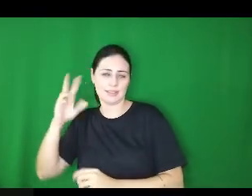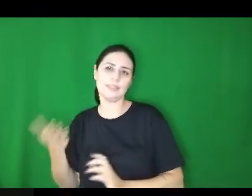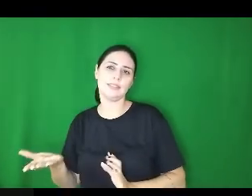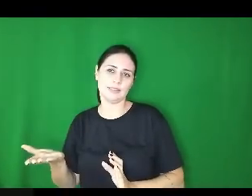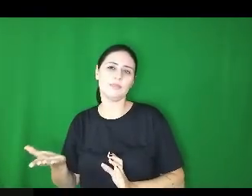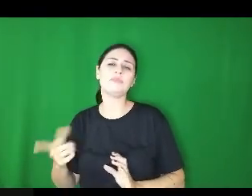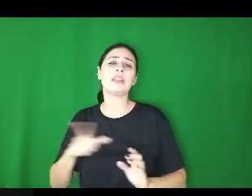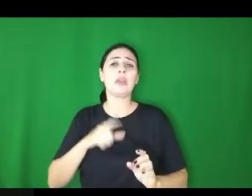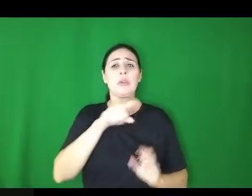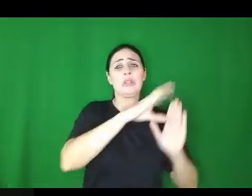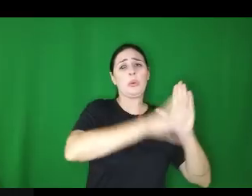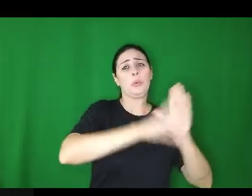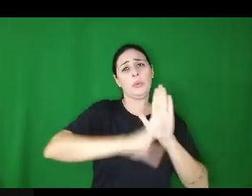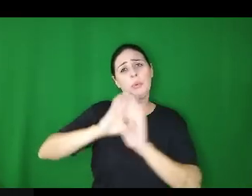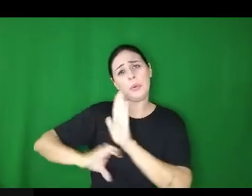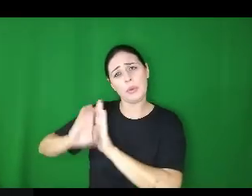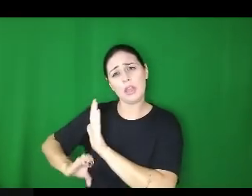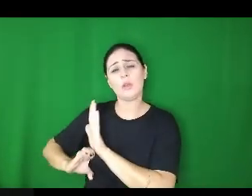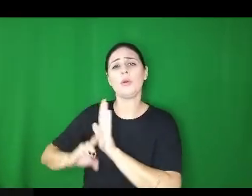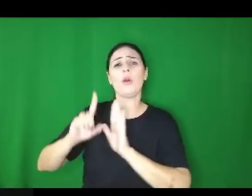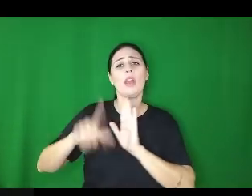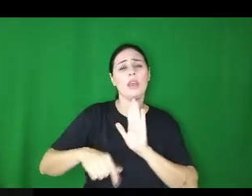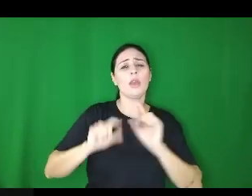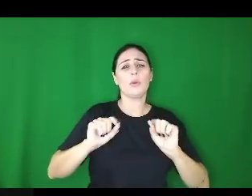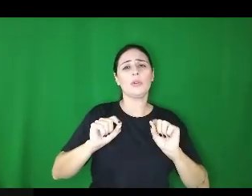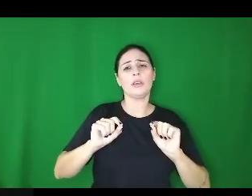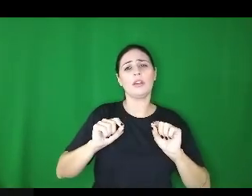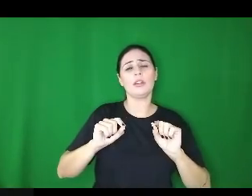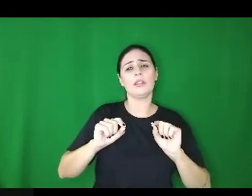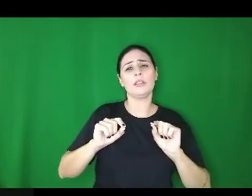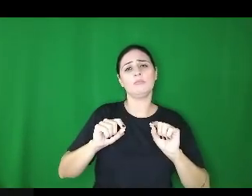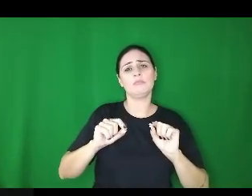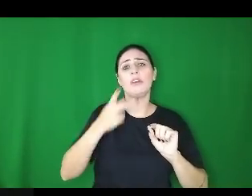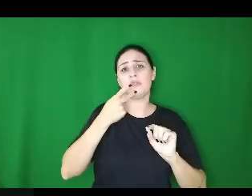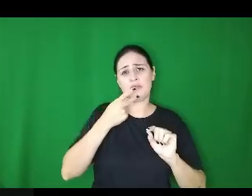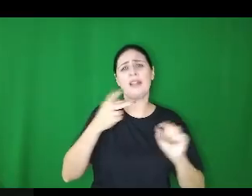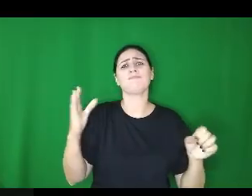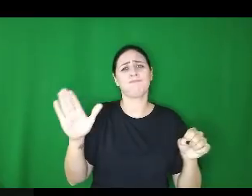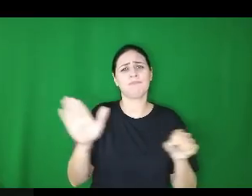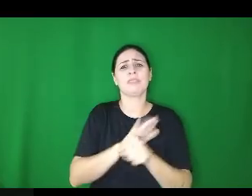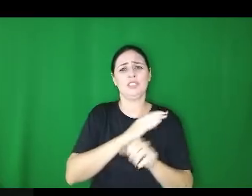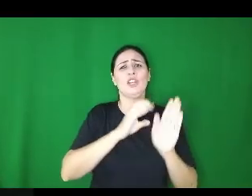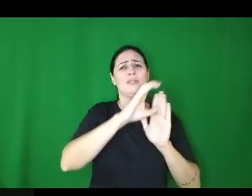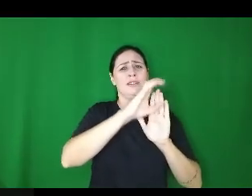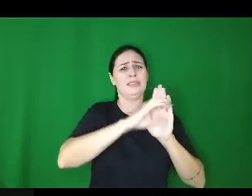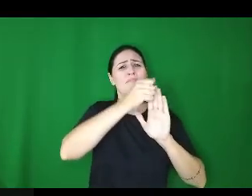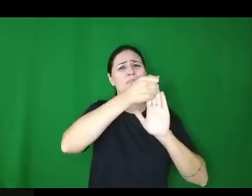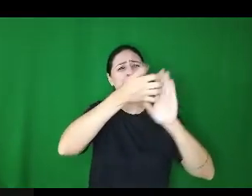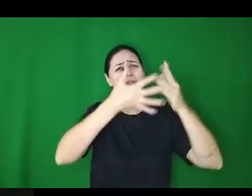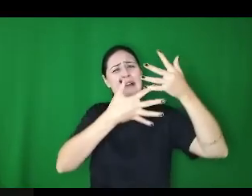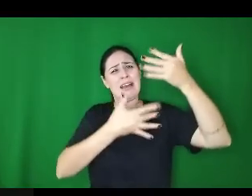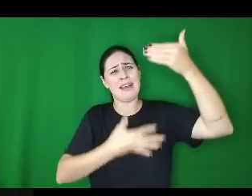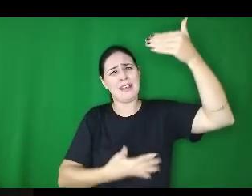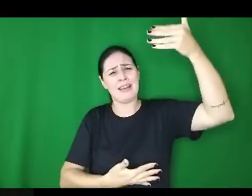um trabalho, né, junto a Undime, junto com a CED, fez esse documento que